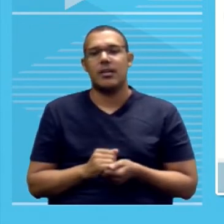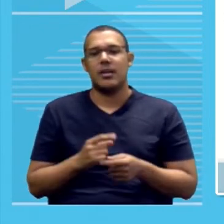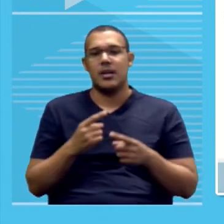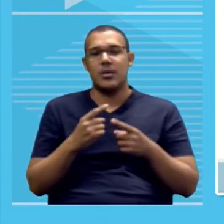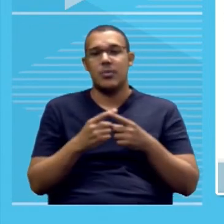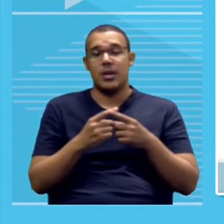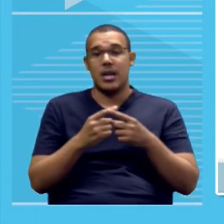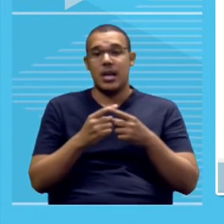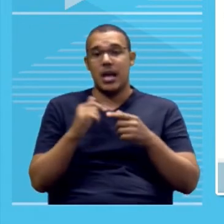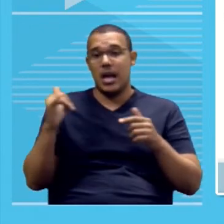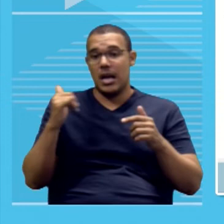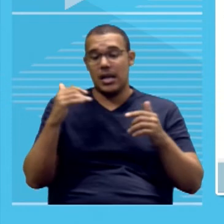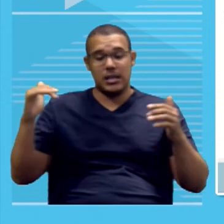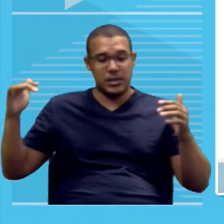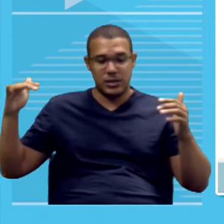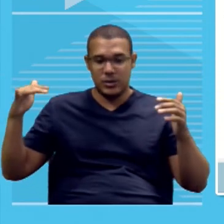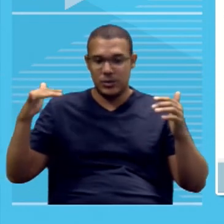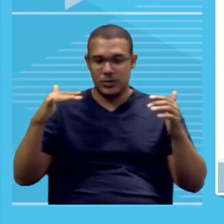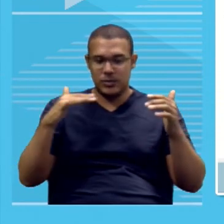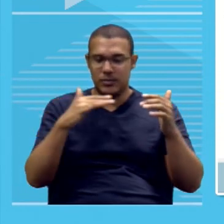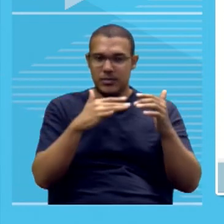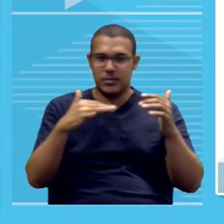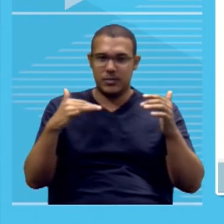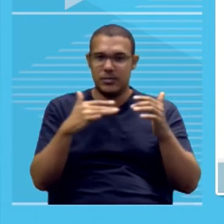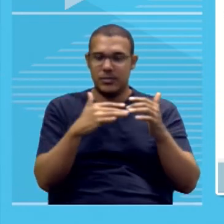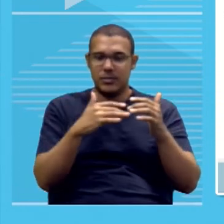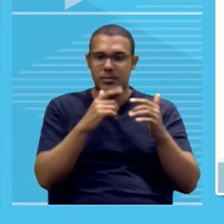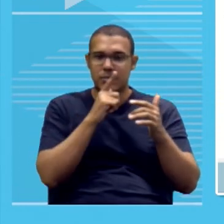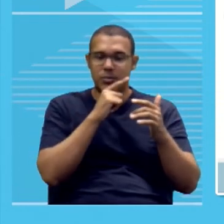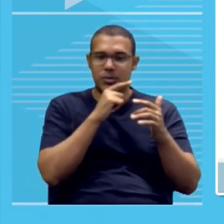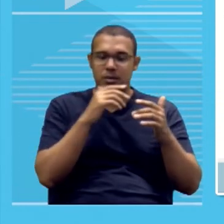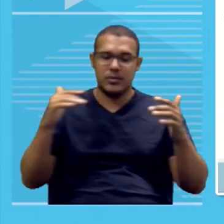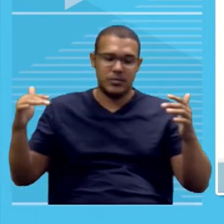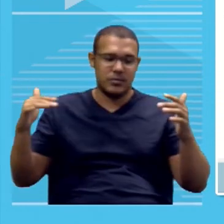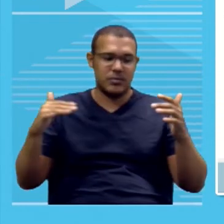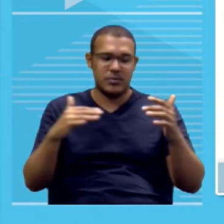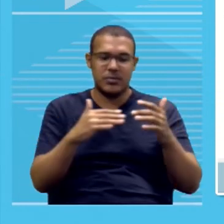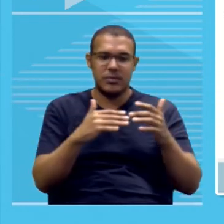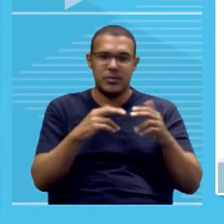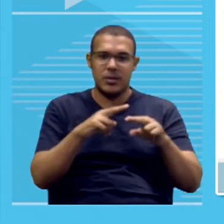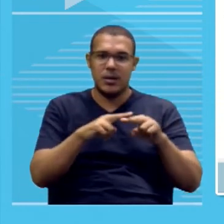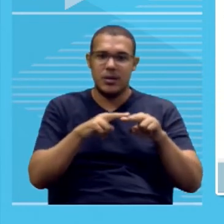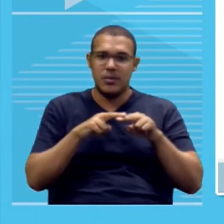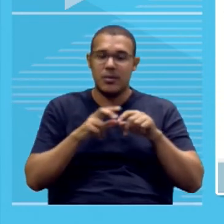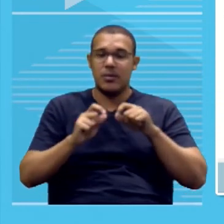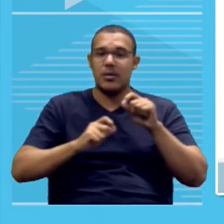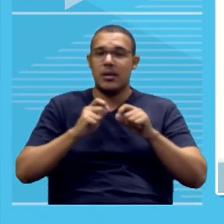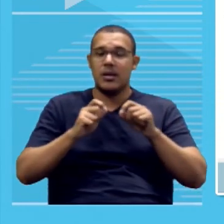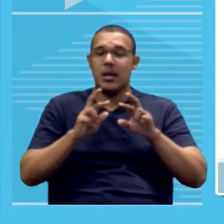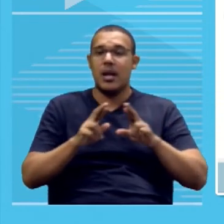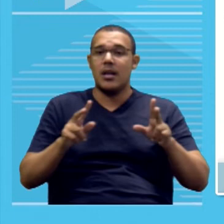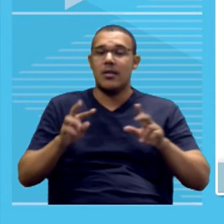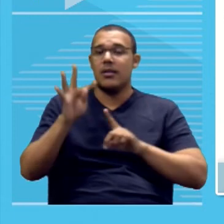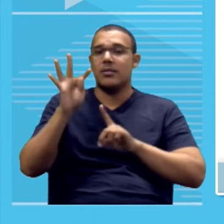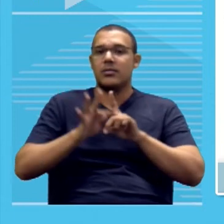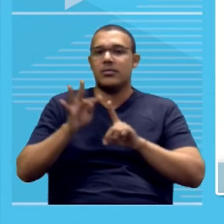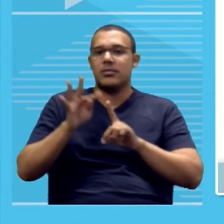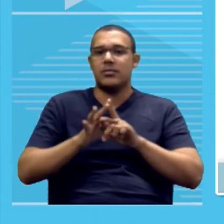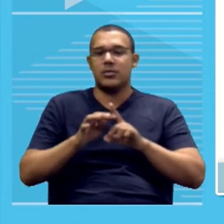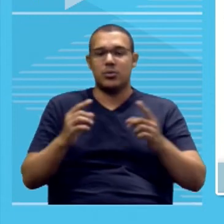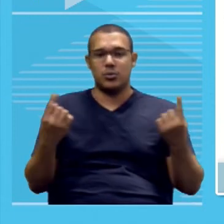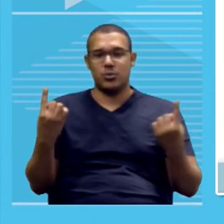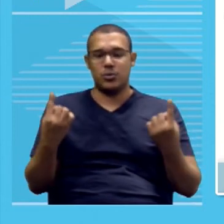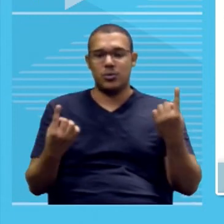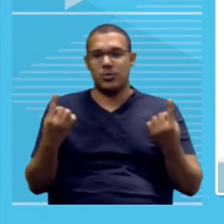de energia para aquele fluido ali, para aquele líquido, devido à diferença de temperatura de um para o